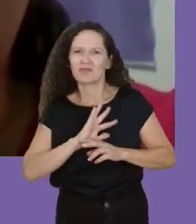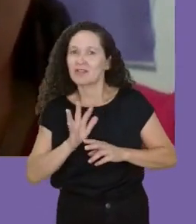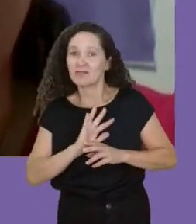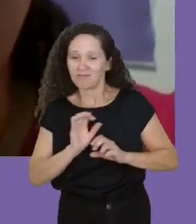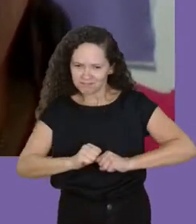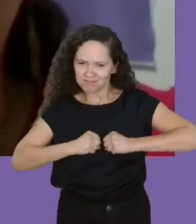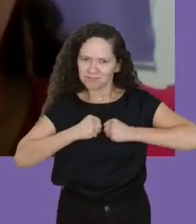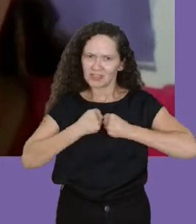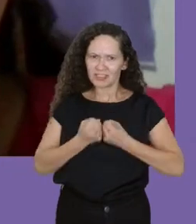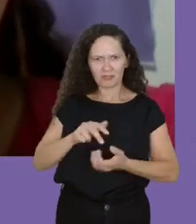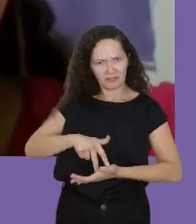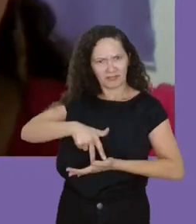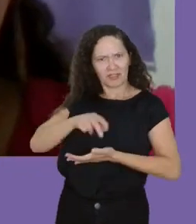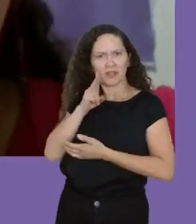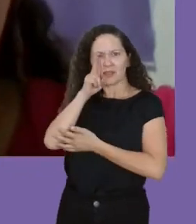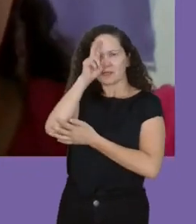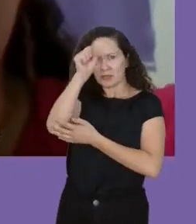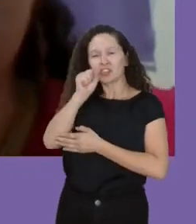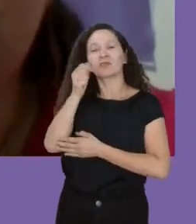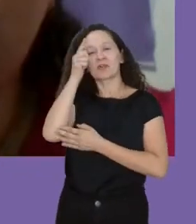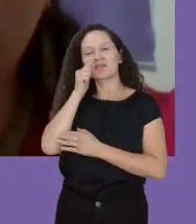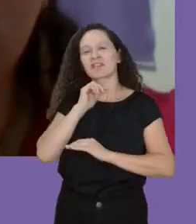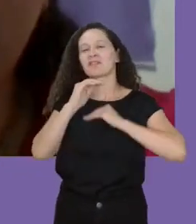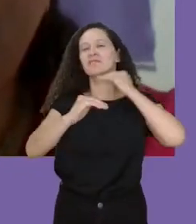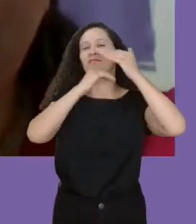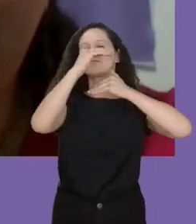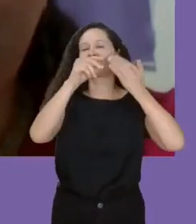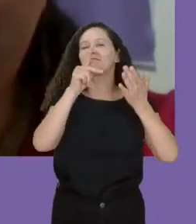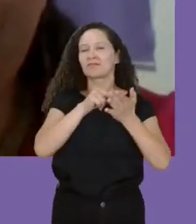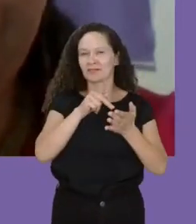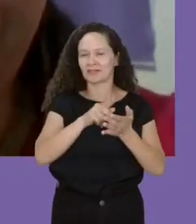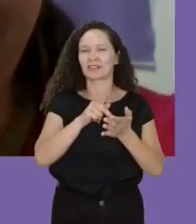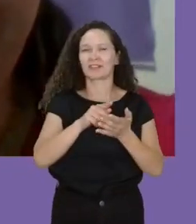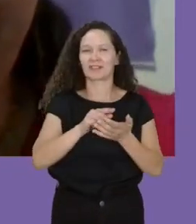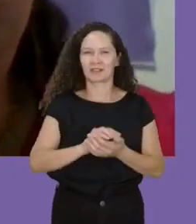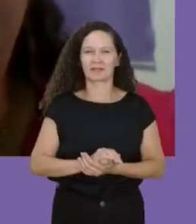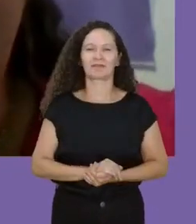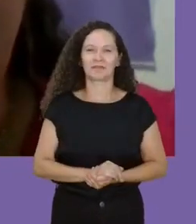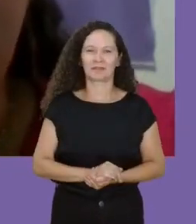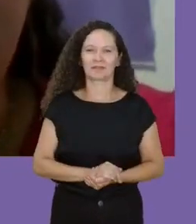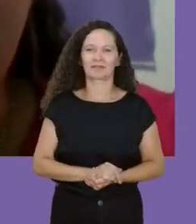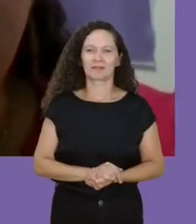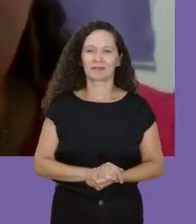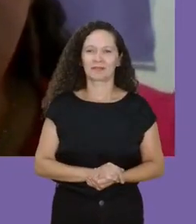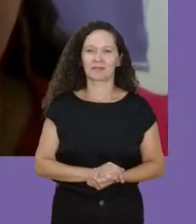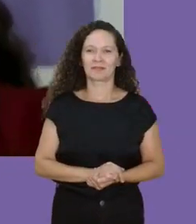enfrentamento, para avançar, né, nesse enfrentamento.